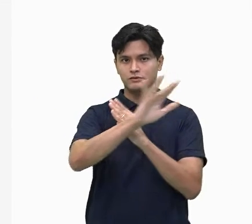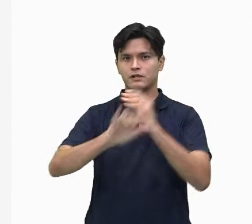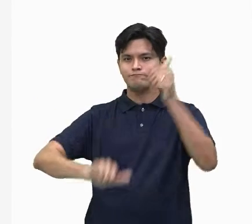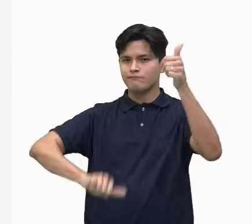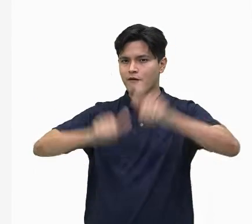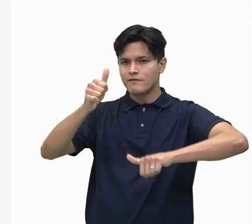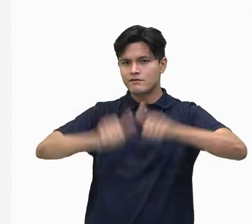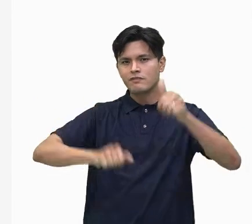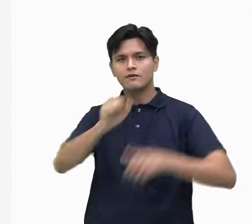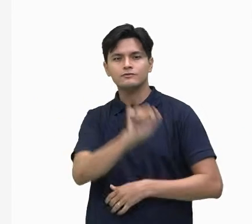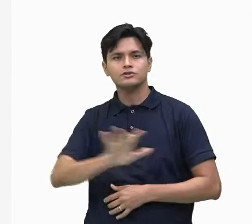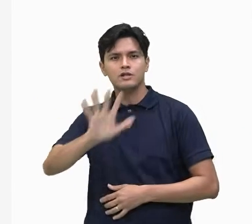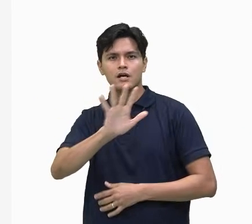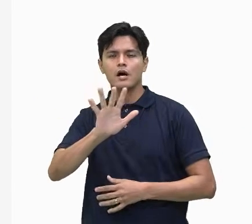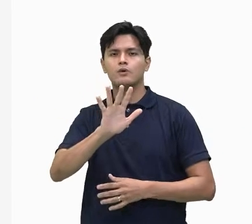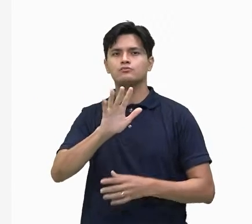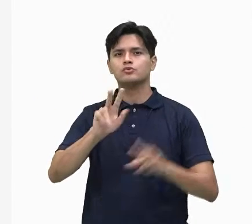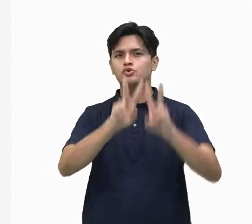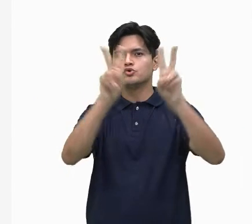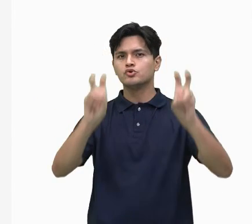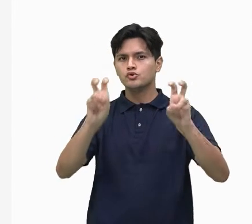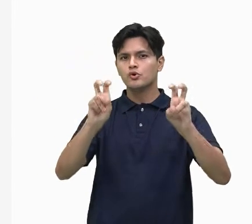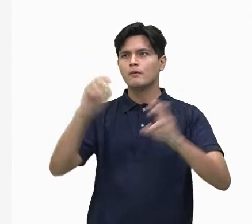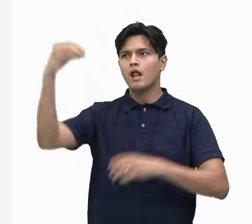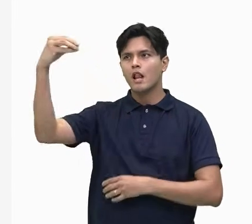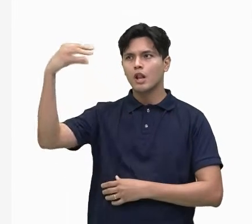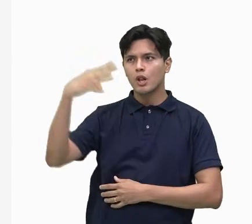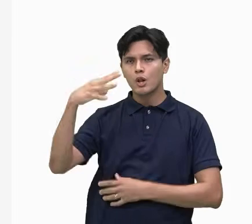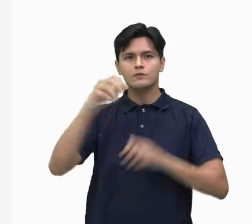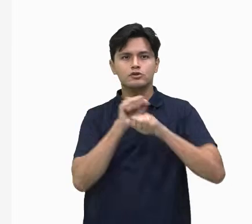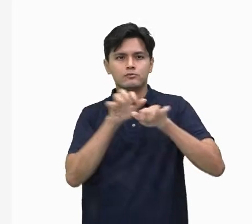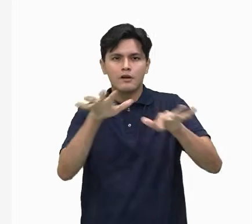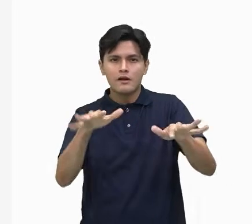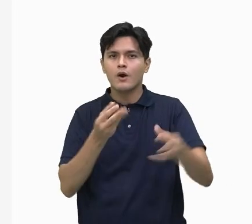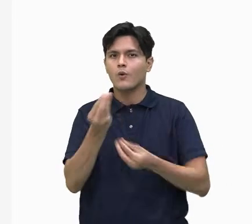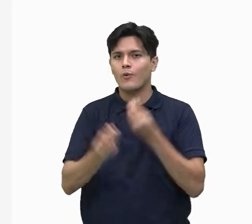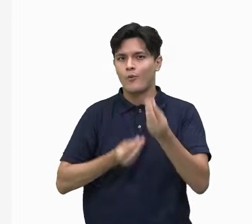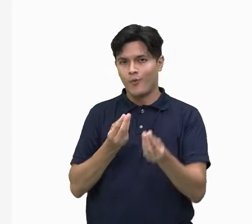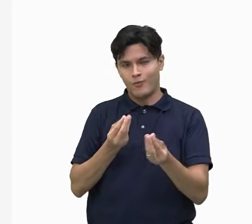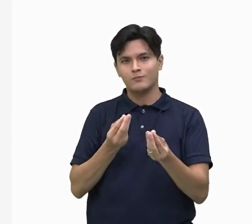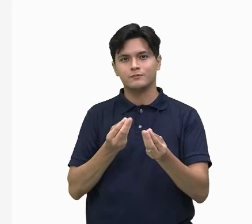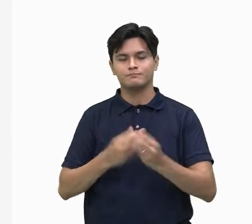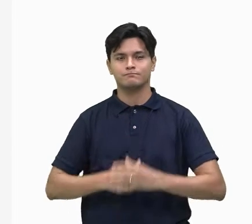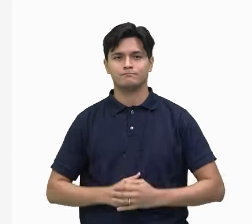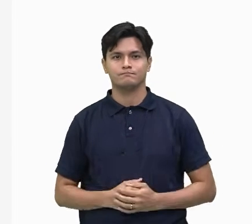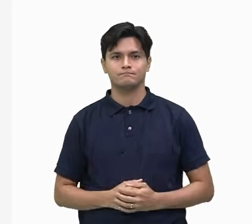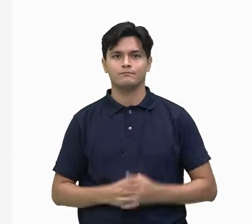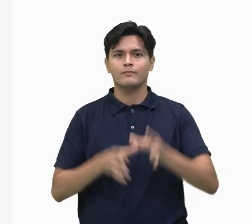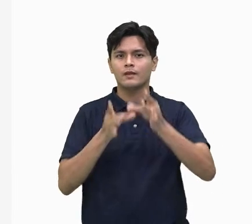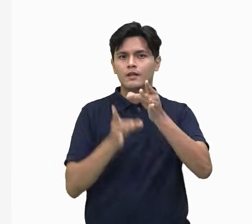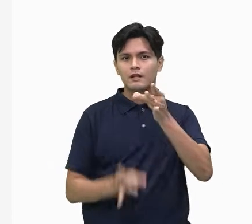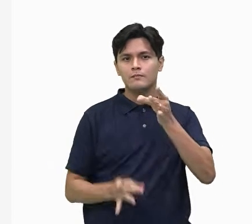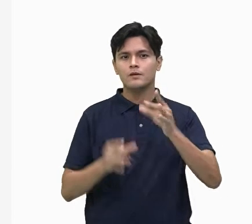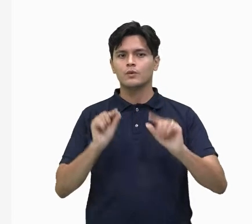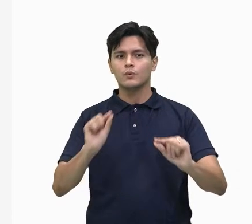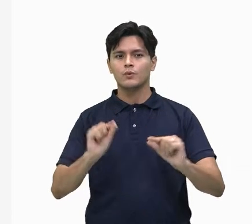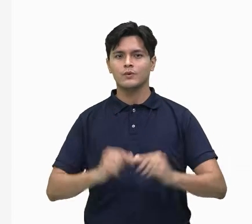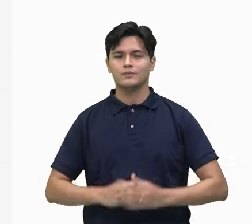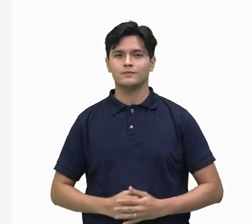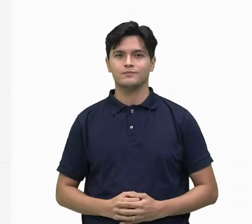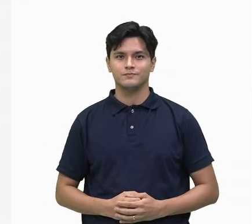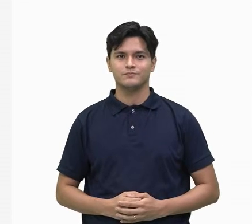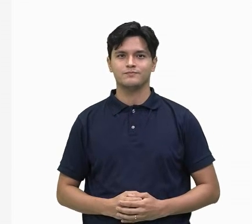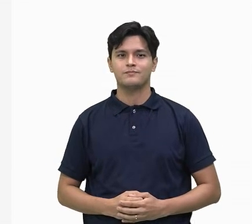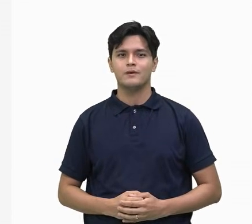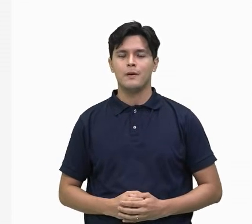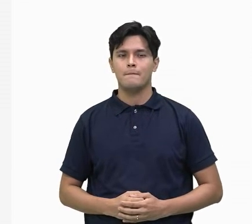sobre o comportamento da luz, princípios da ótica geométrica. No detalhamento, nós vamos estudar aí